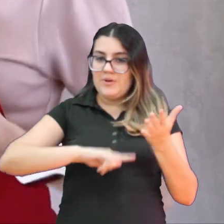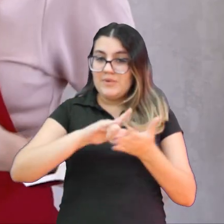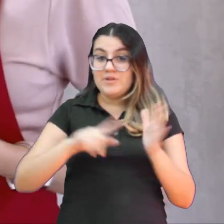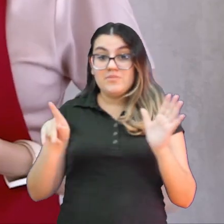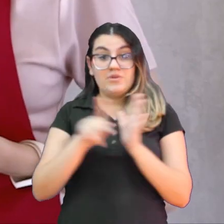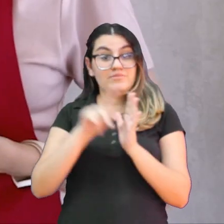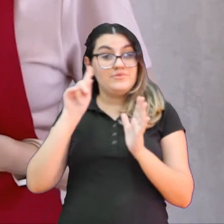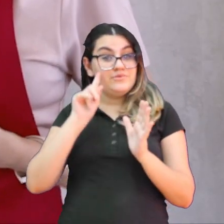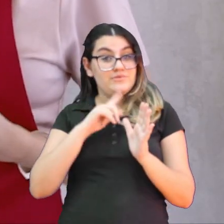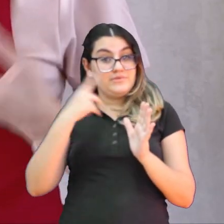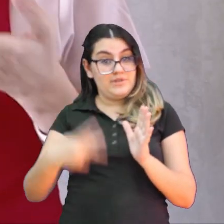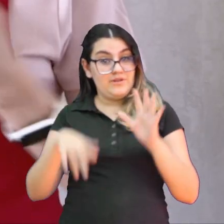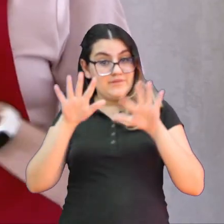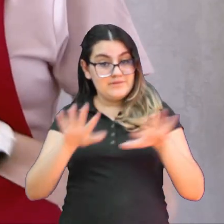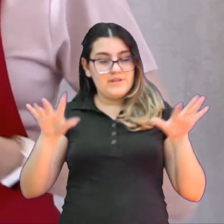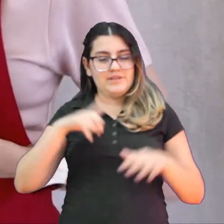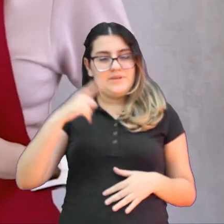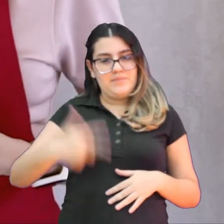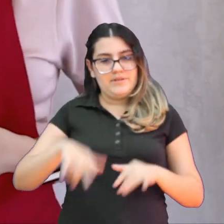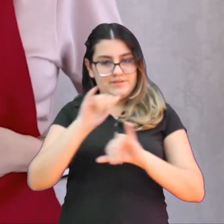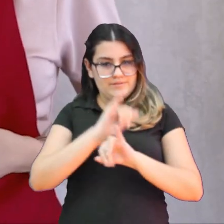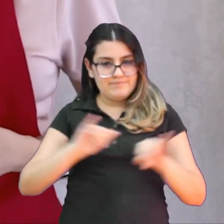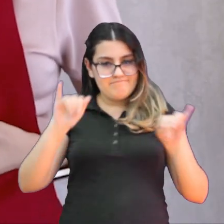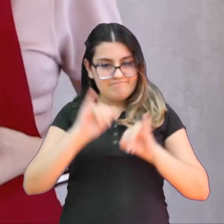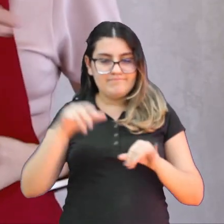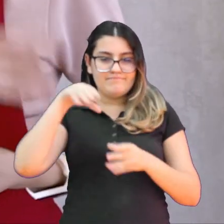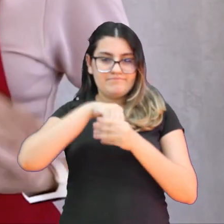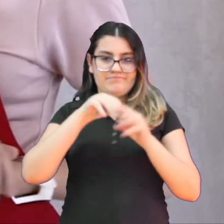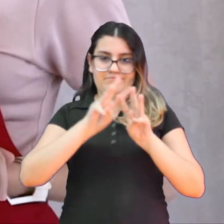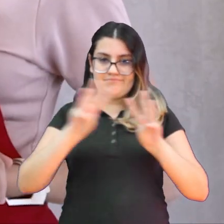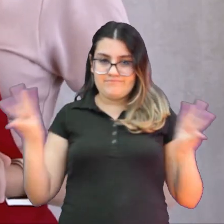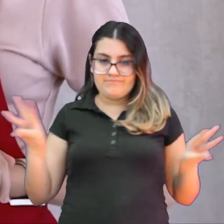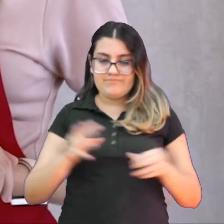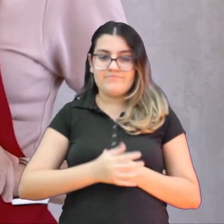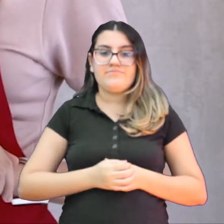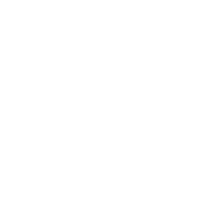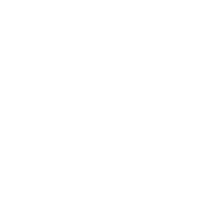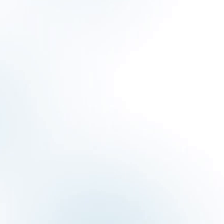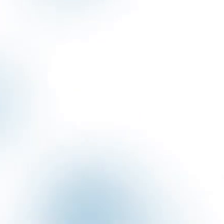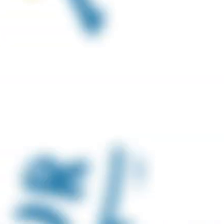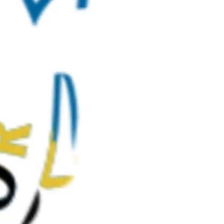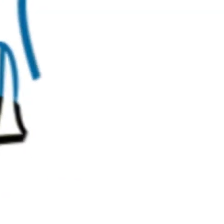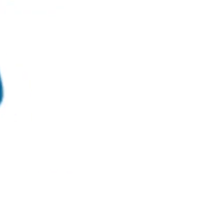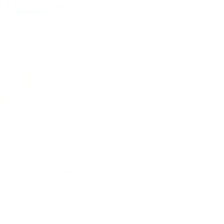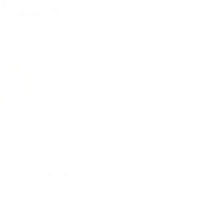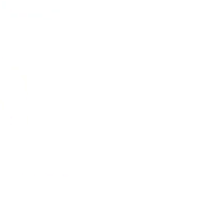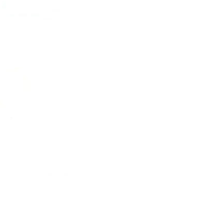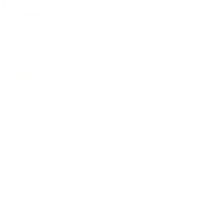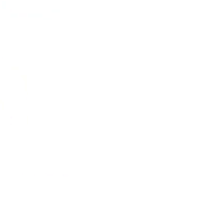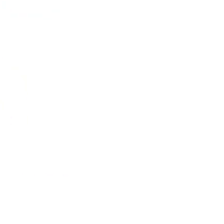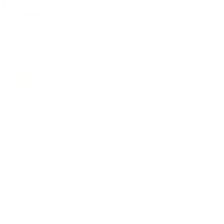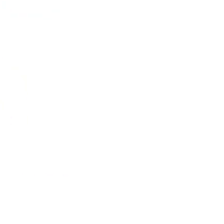a tradução de documentos para a comunidade surda da UFC. Mais notícias no nosso portal.